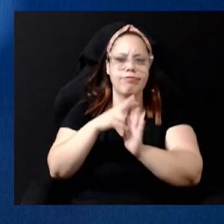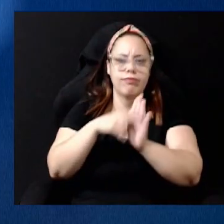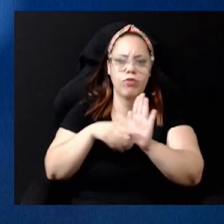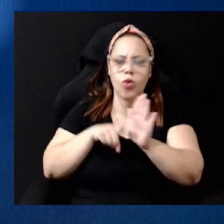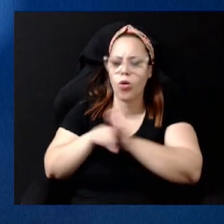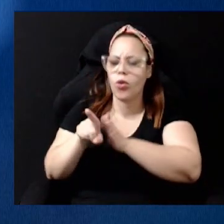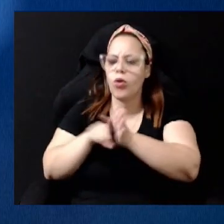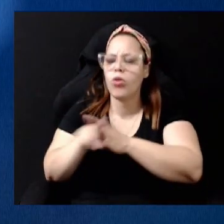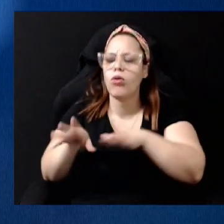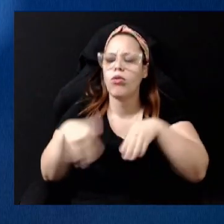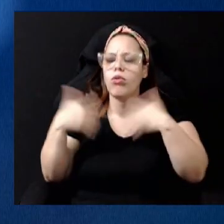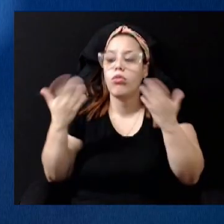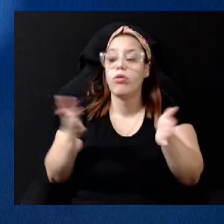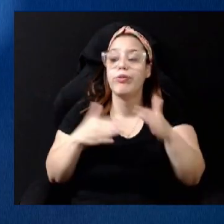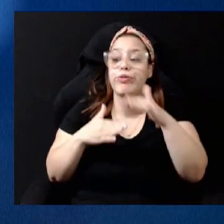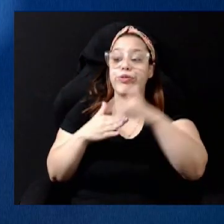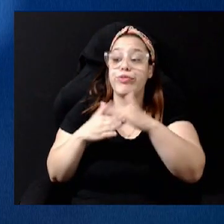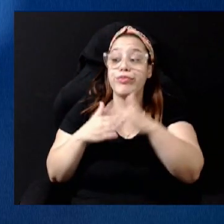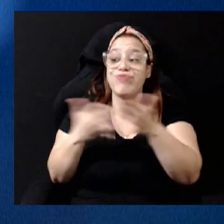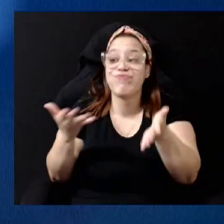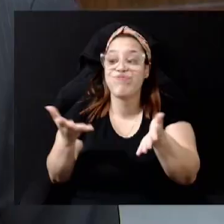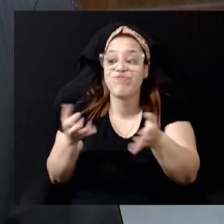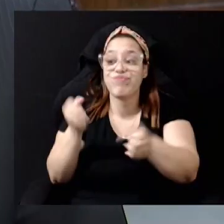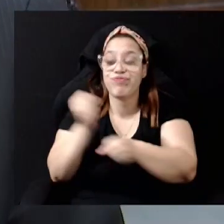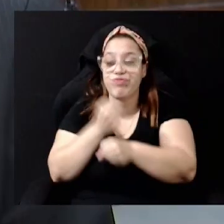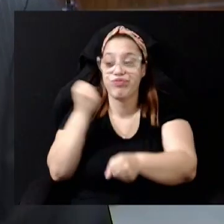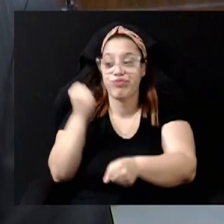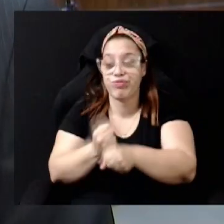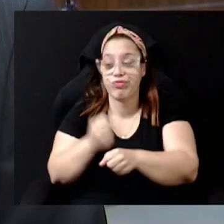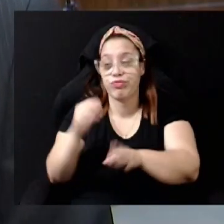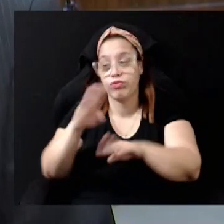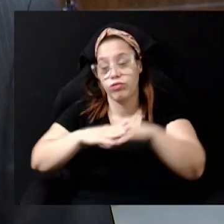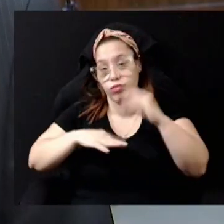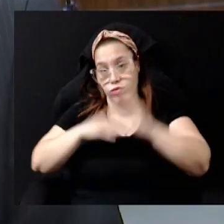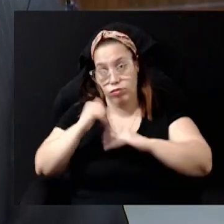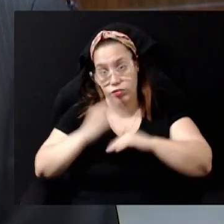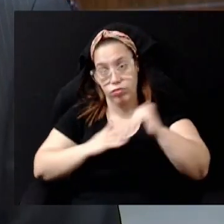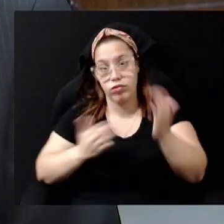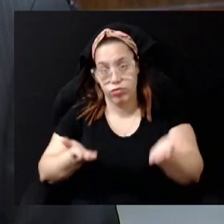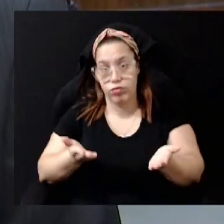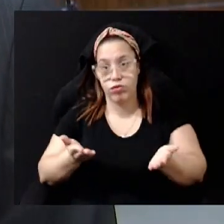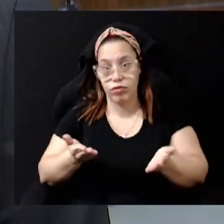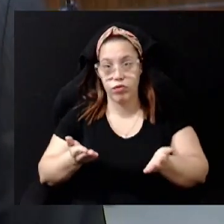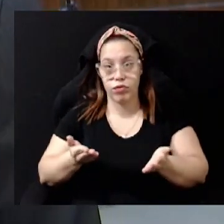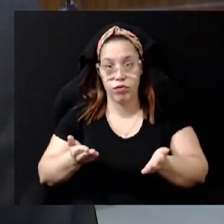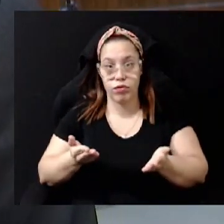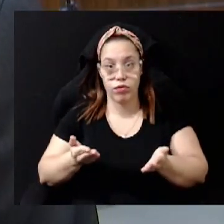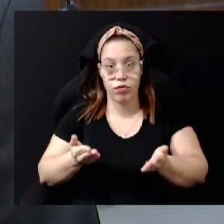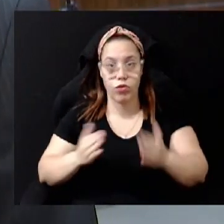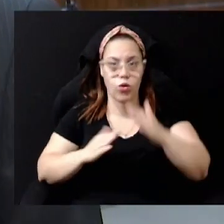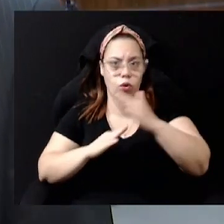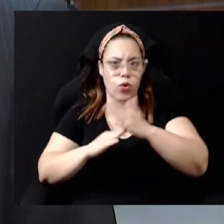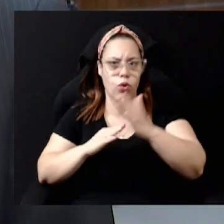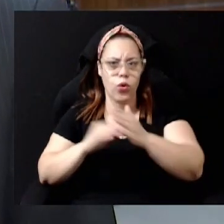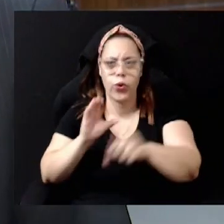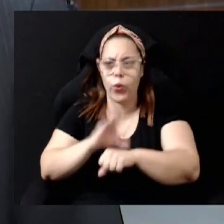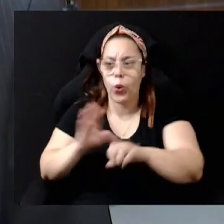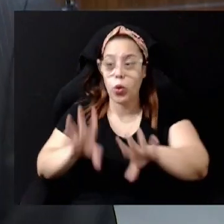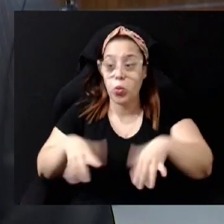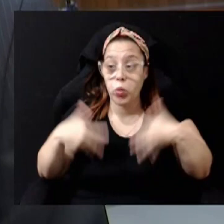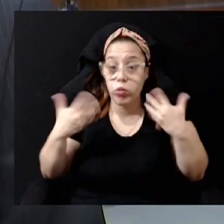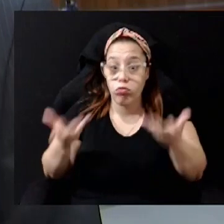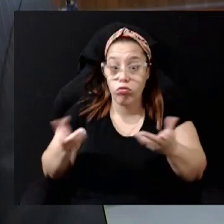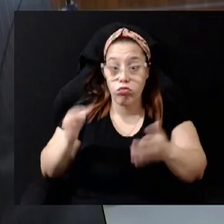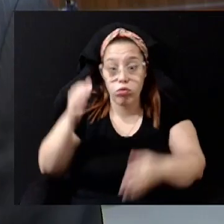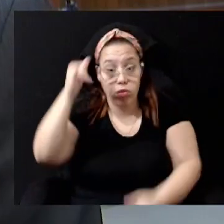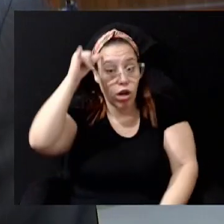o tempo previsto para a execução dos serviços. Prazo, custo, previsão, porque a